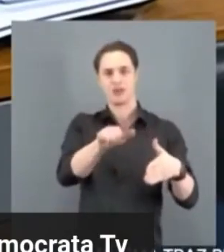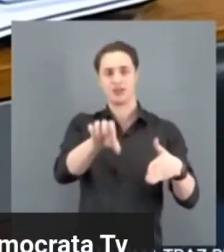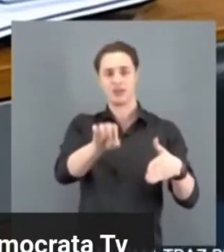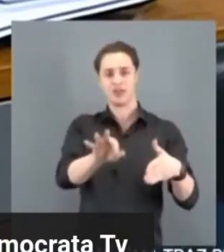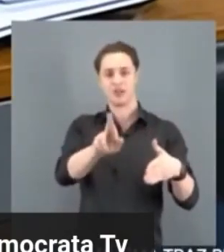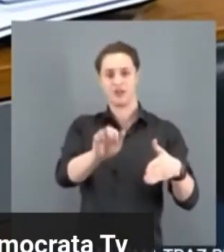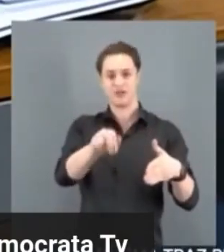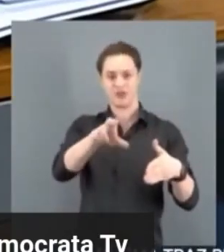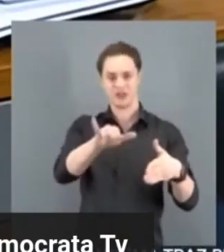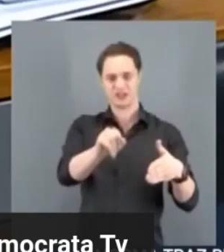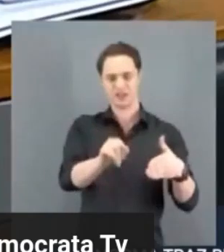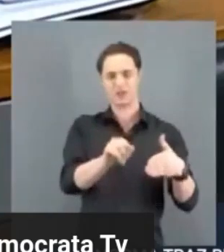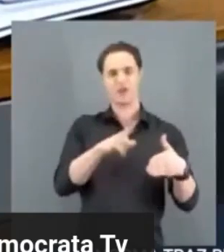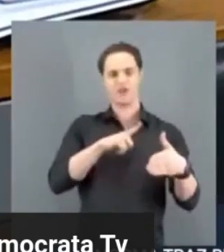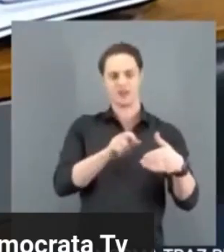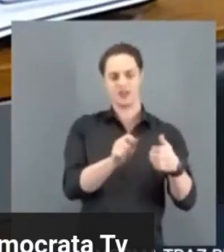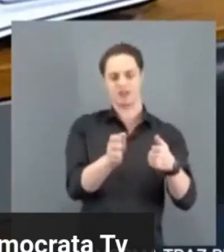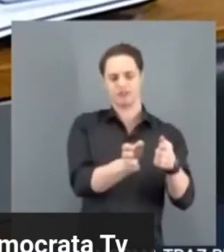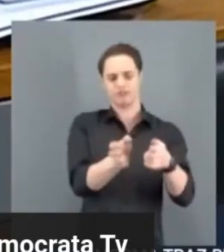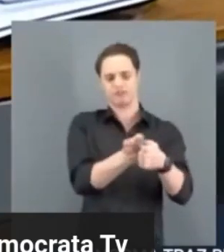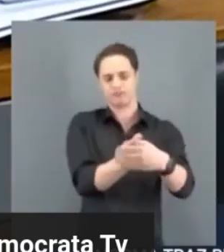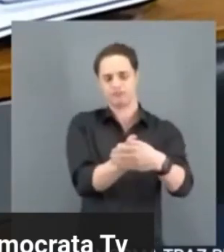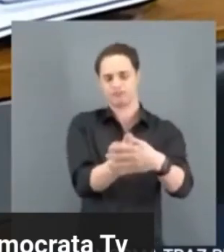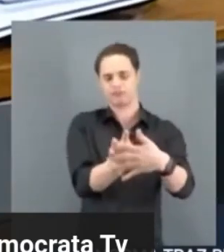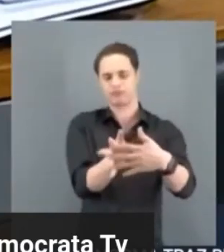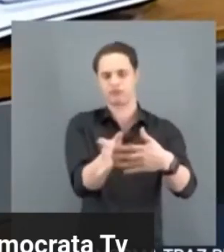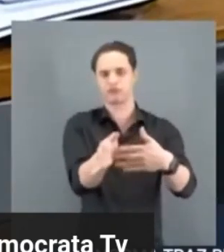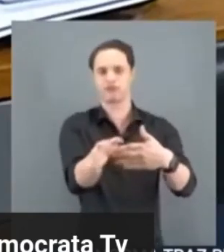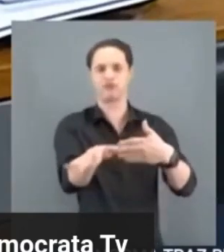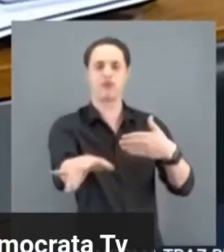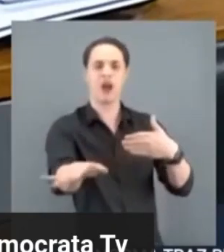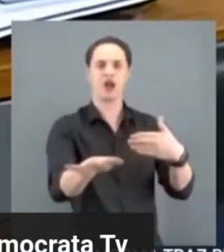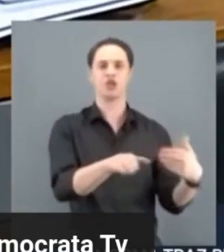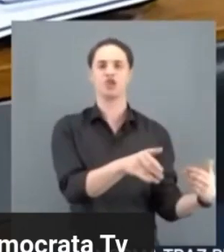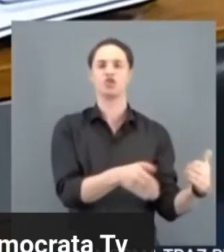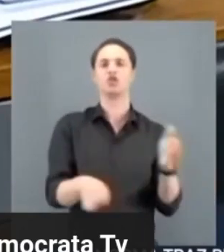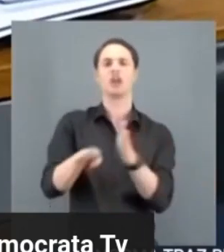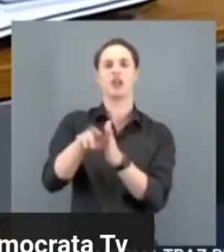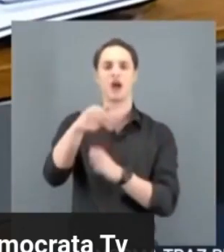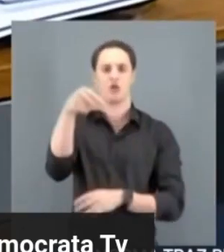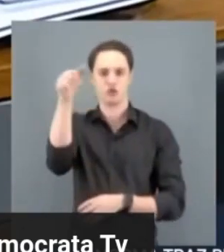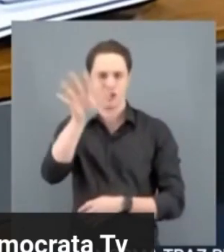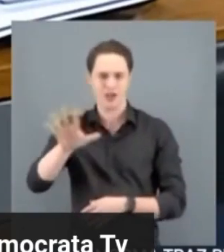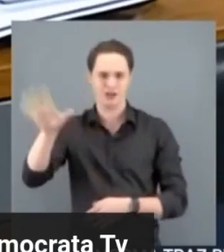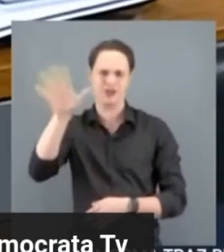que aconteceu de bom nesses últimos 4 anos também é uma mentira.